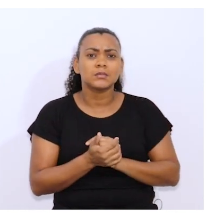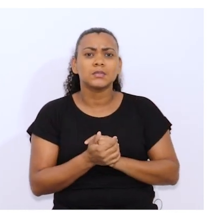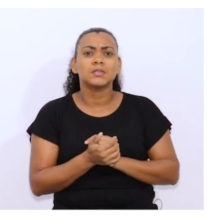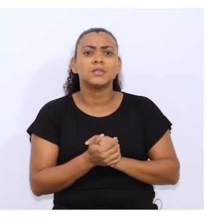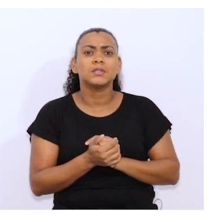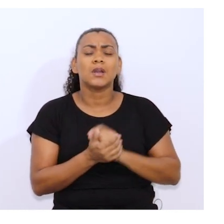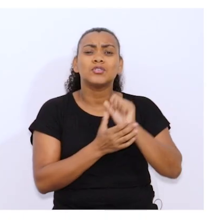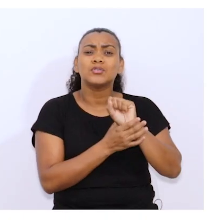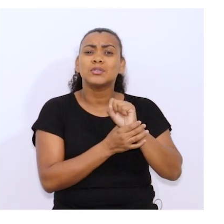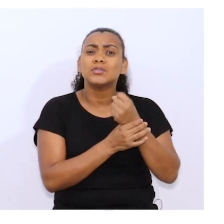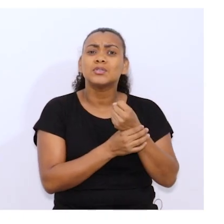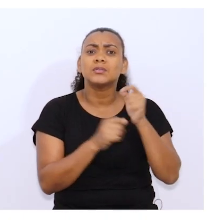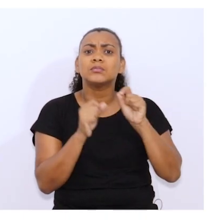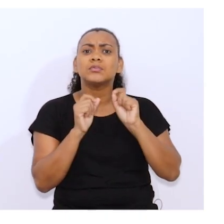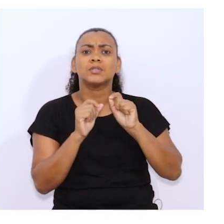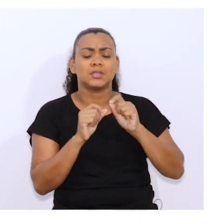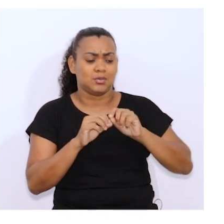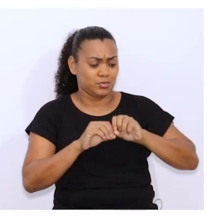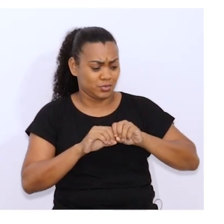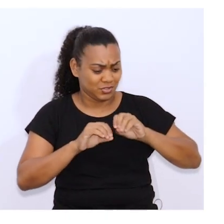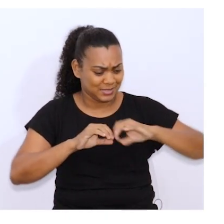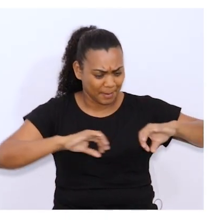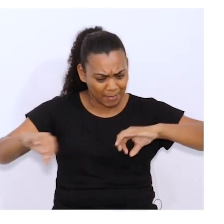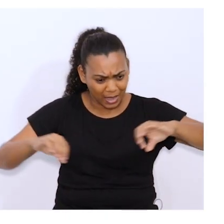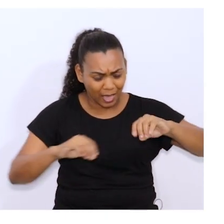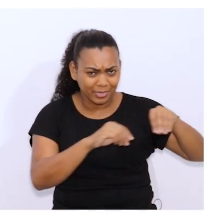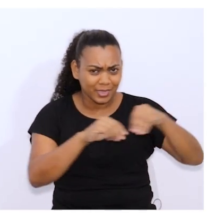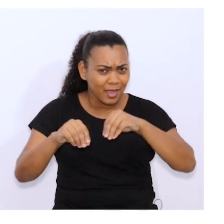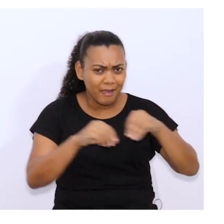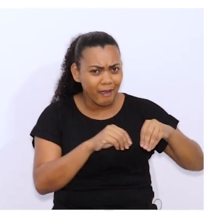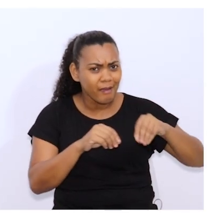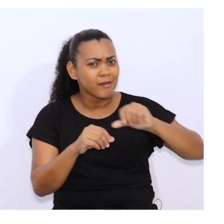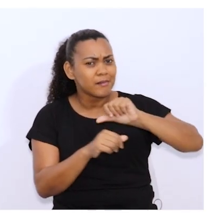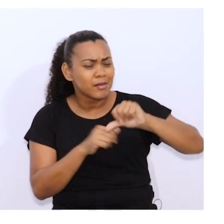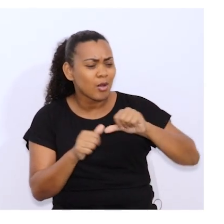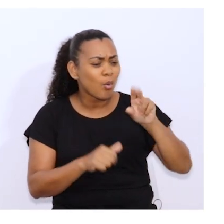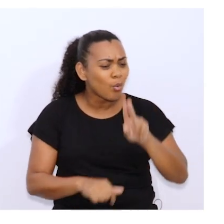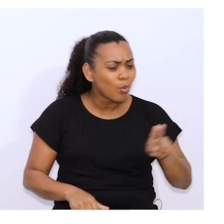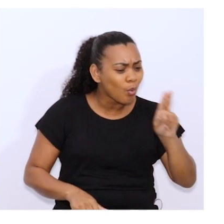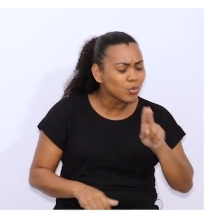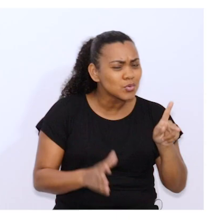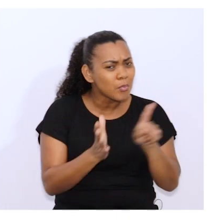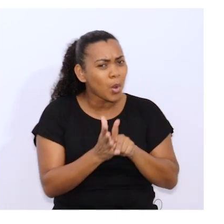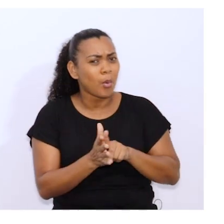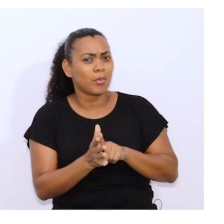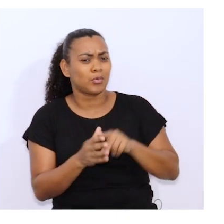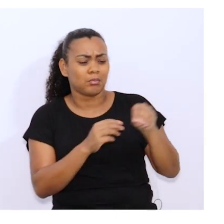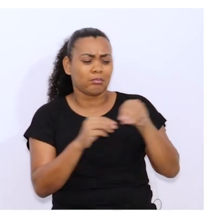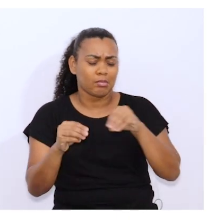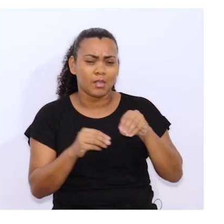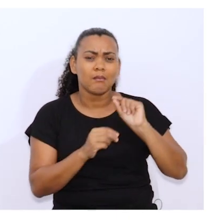para garantir a distribuição justa das terras, alterando os regimes de uso e propriedade, a fim